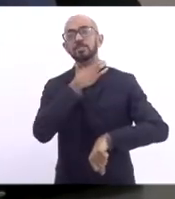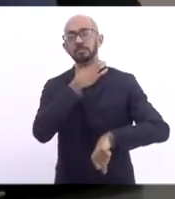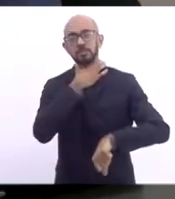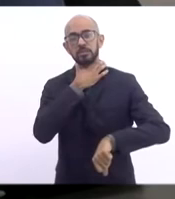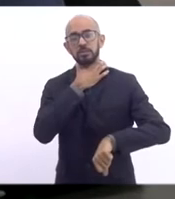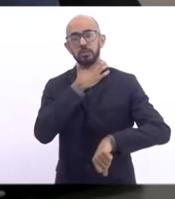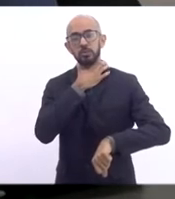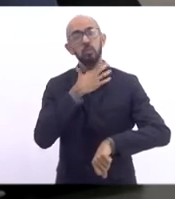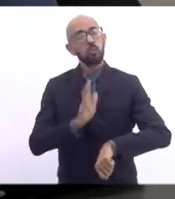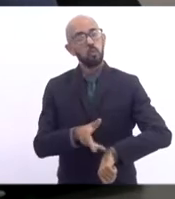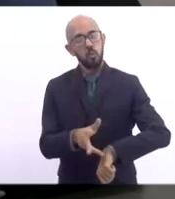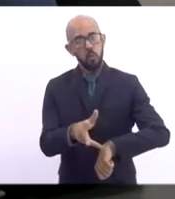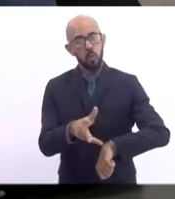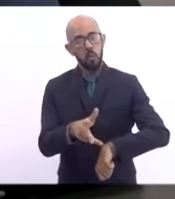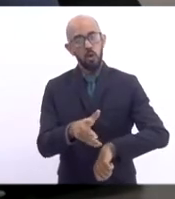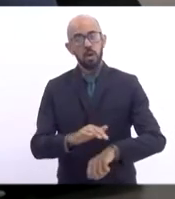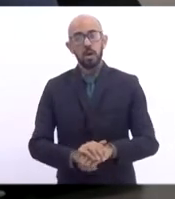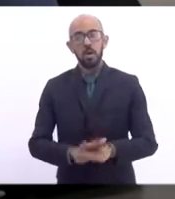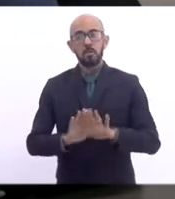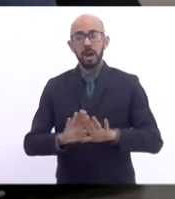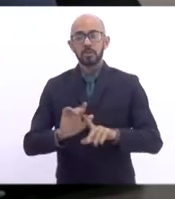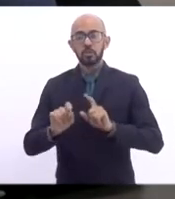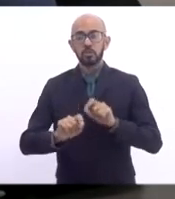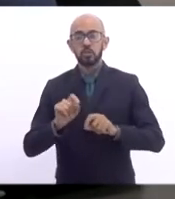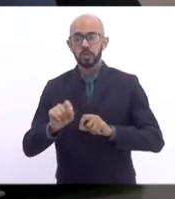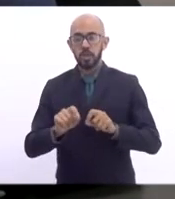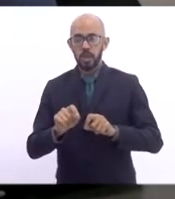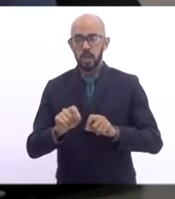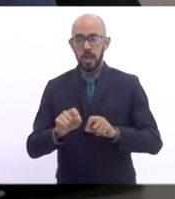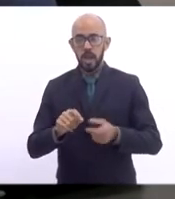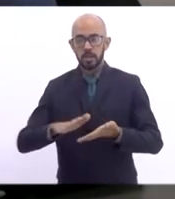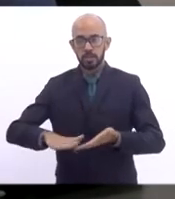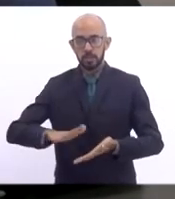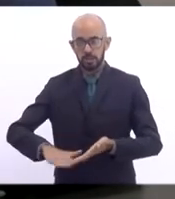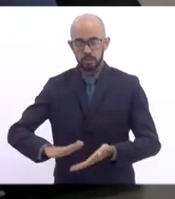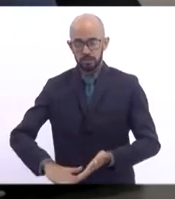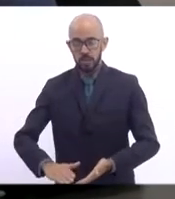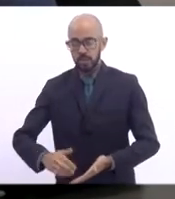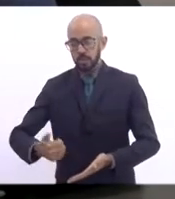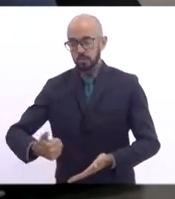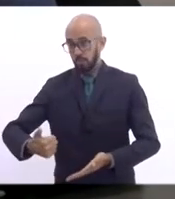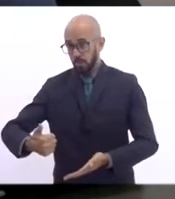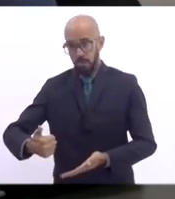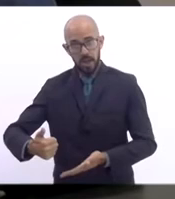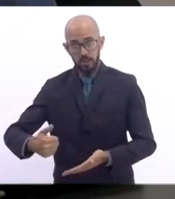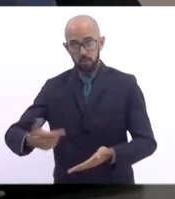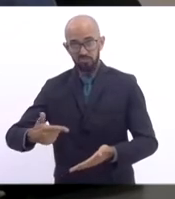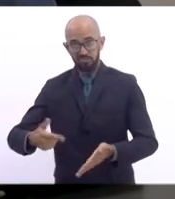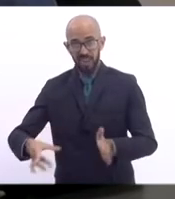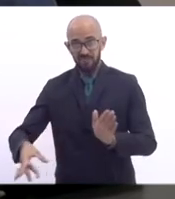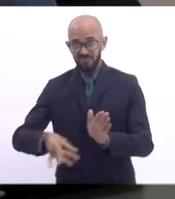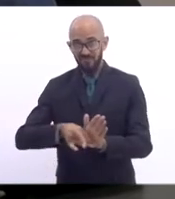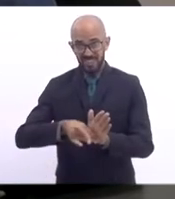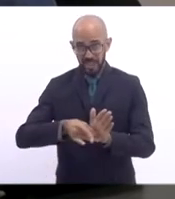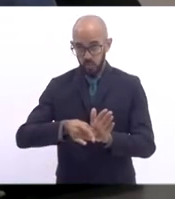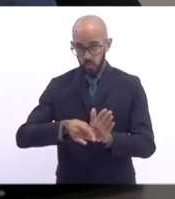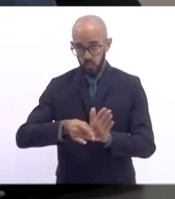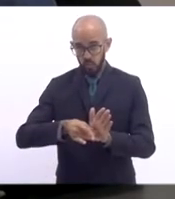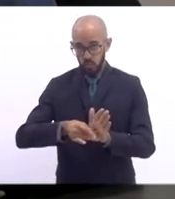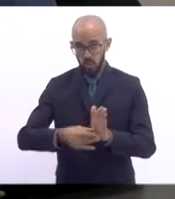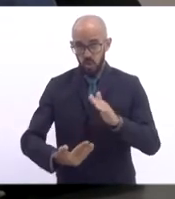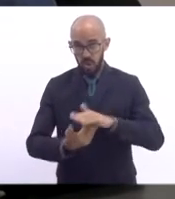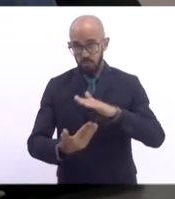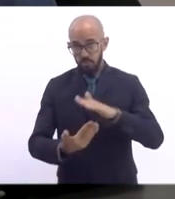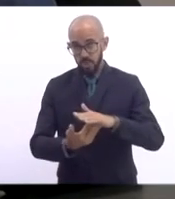as despesas primárias Elas são tão indexadas dos Estados dos Municípios e da união e a